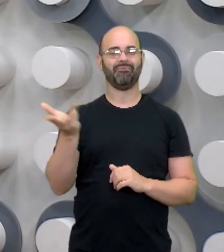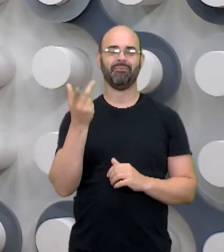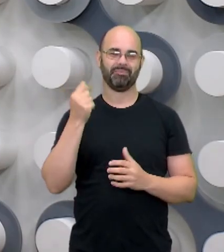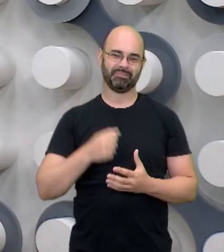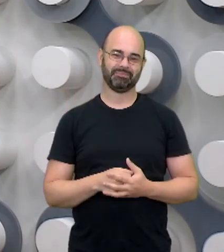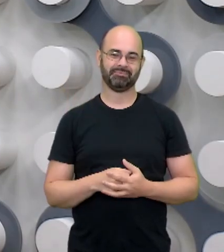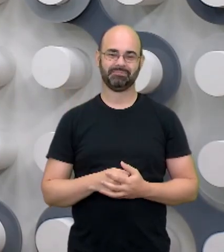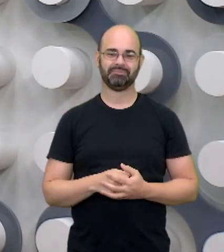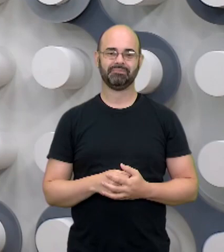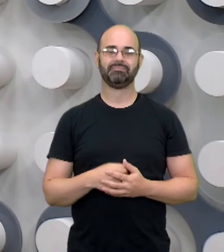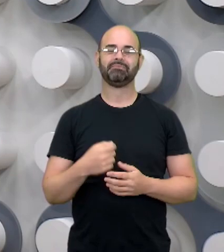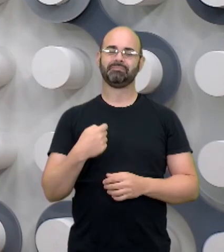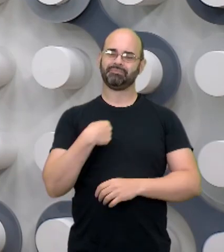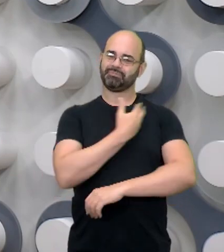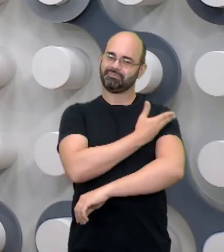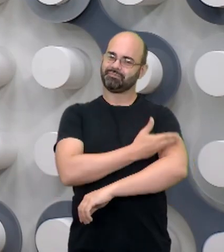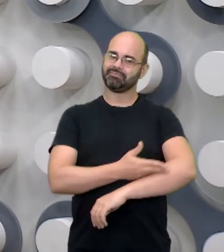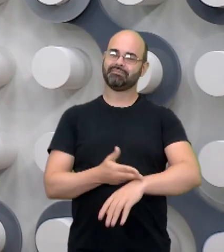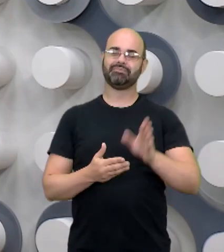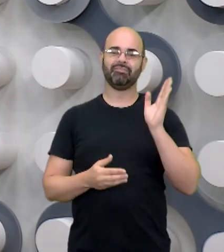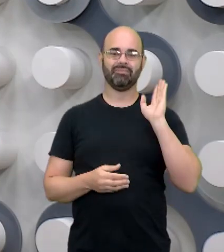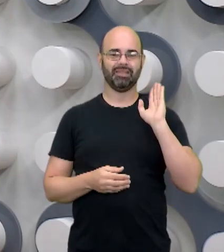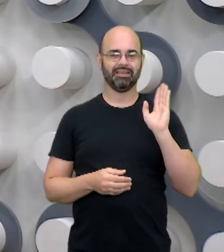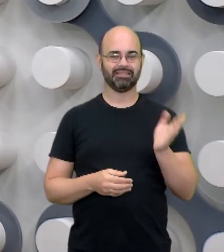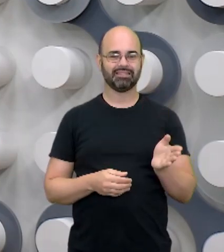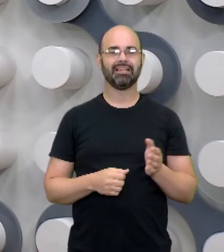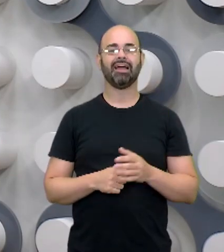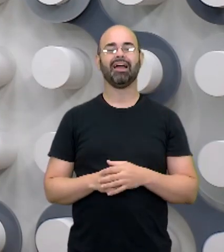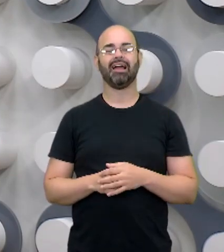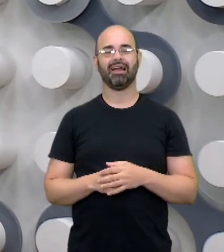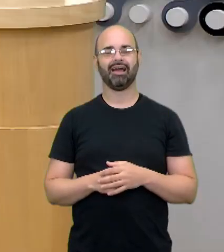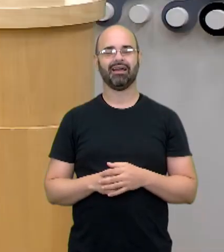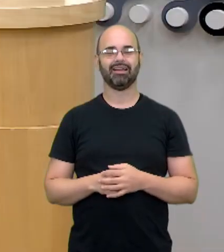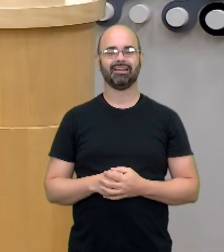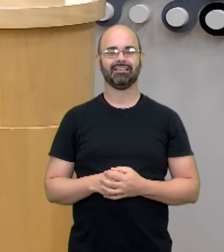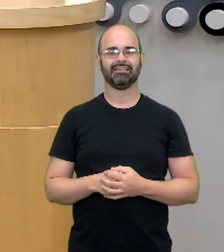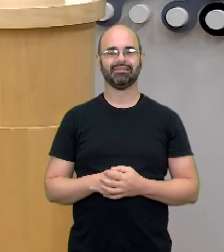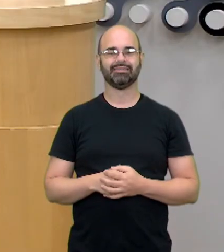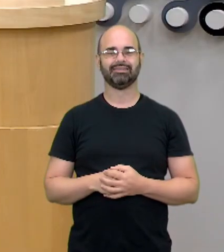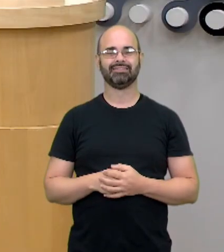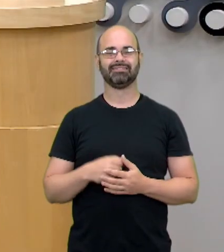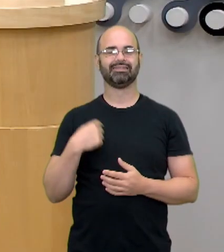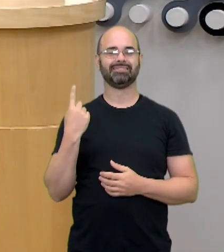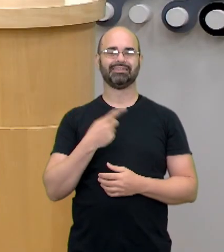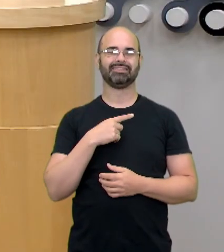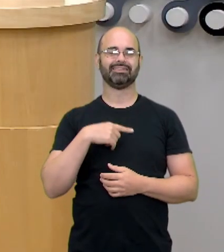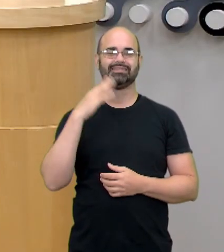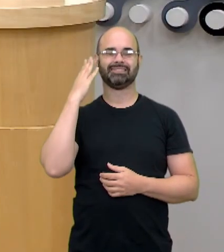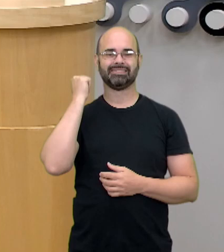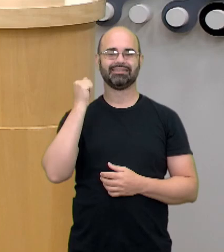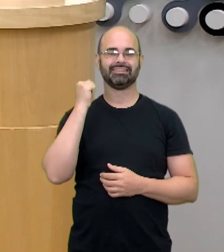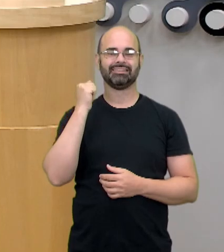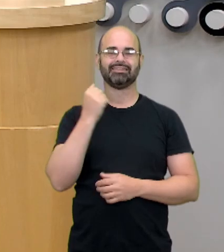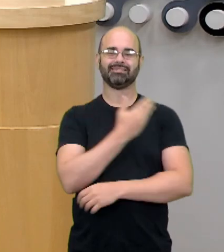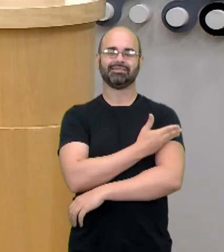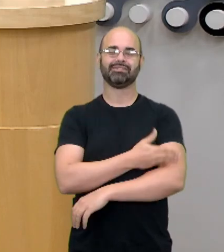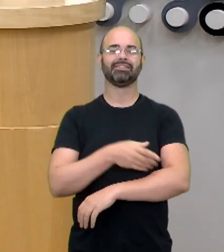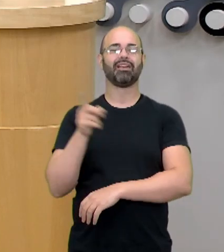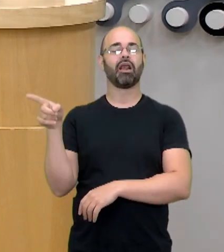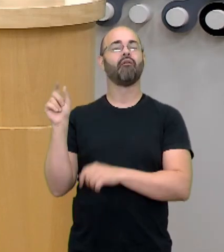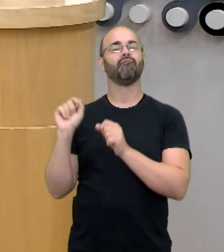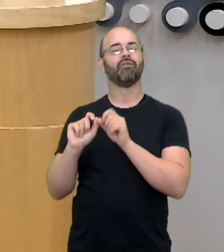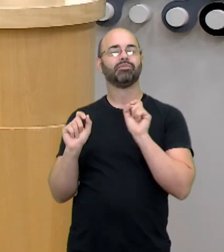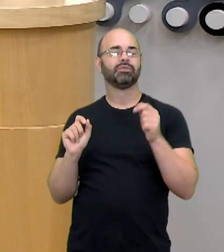já estou habitué nas suas aulas, né? Habitué é aquele cara que está sempre permanente, que já praticamente cativa, sabe, né? Toda a rotina. Nossa, aqui, né?